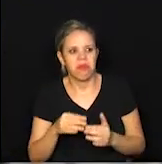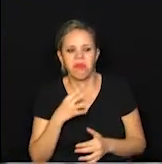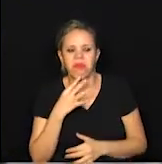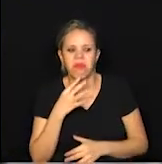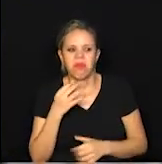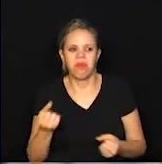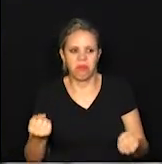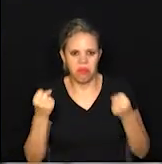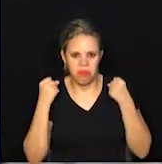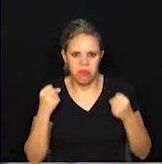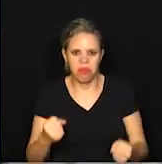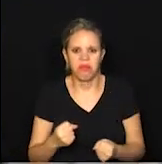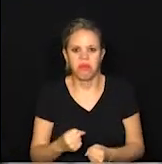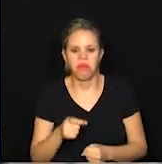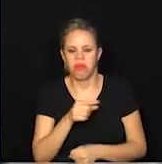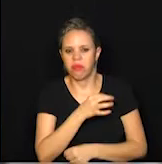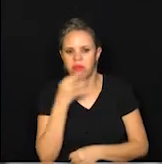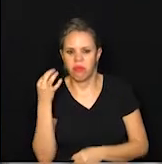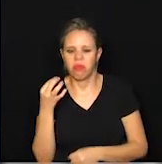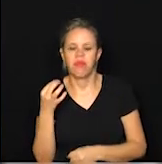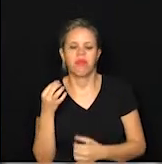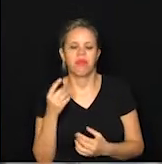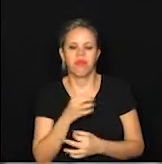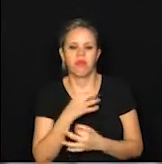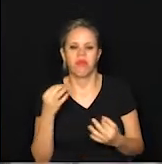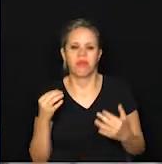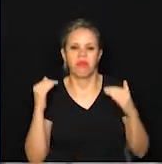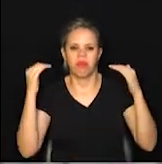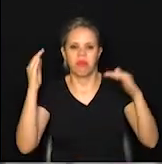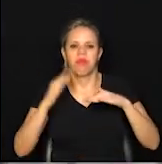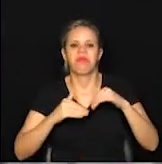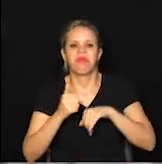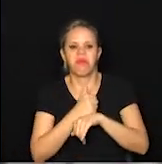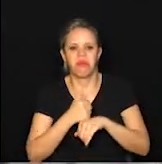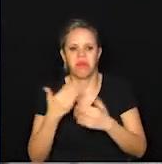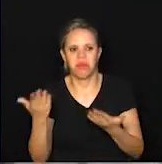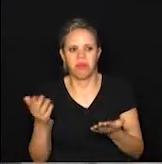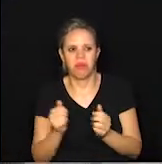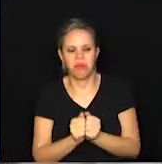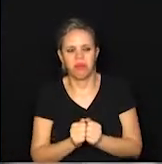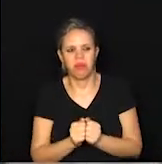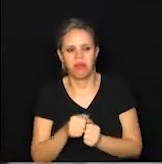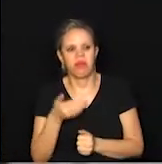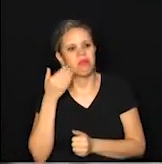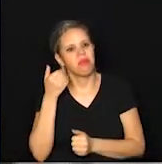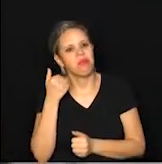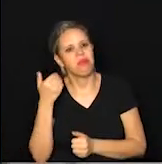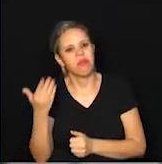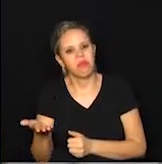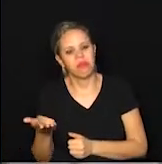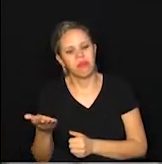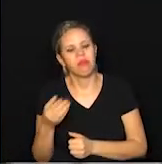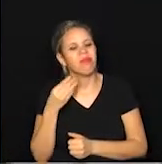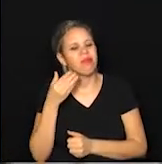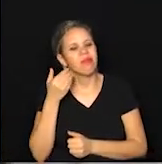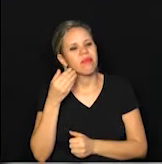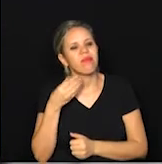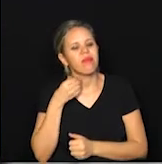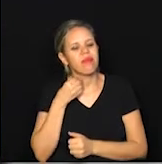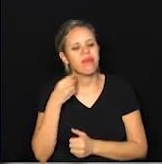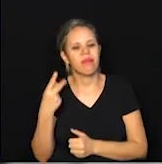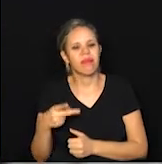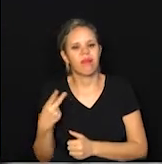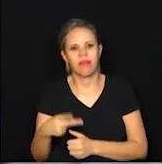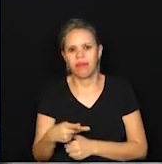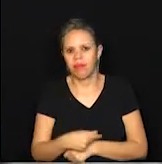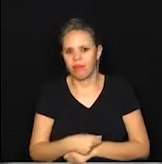de Campinas. Você está muito bem servido, está com um grande profissional ao seu lado. Aproveite, sugue.